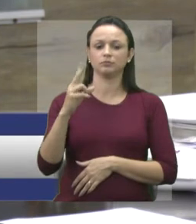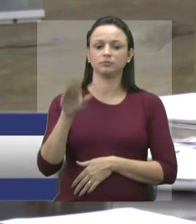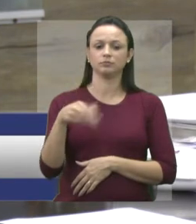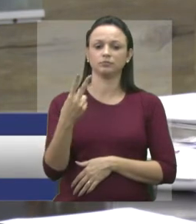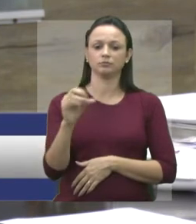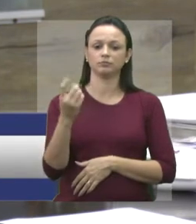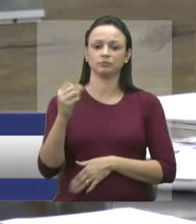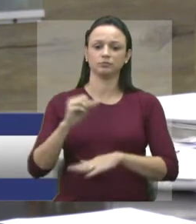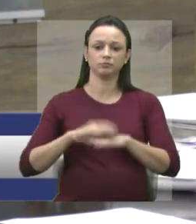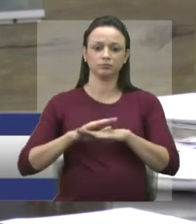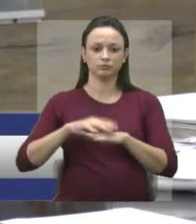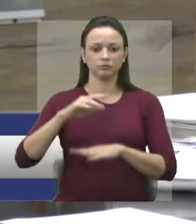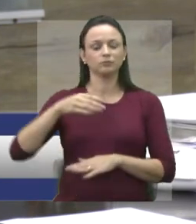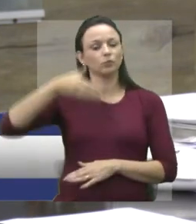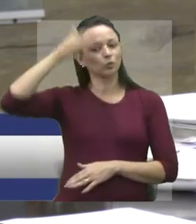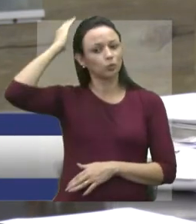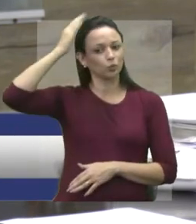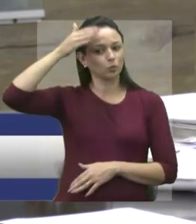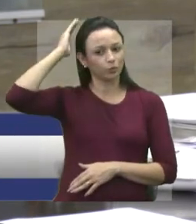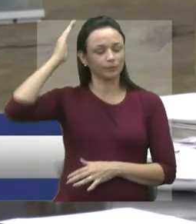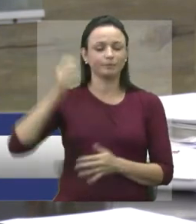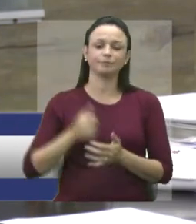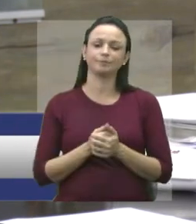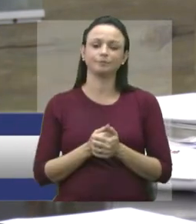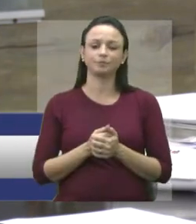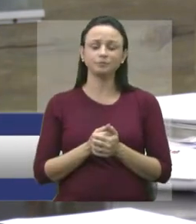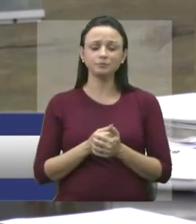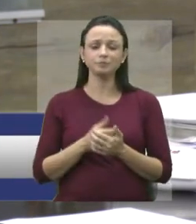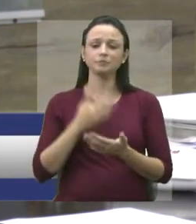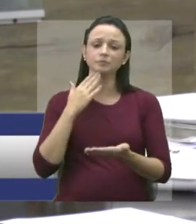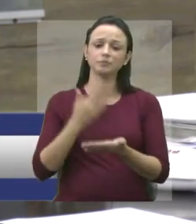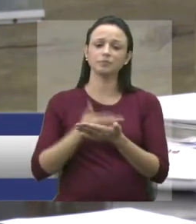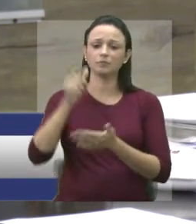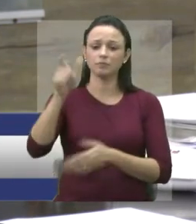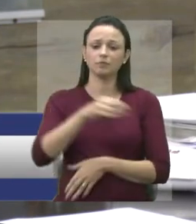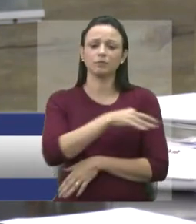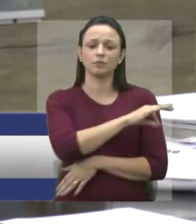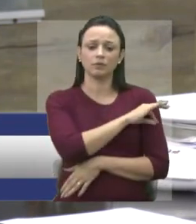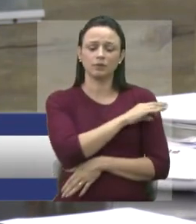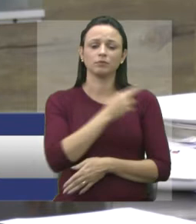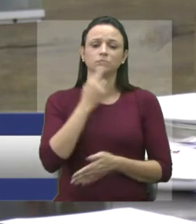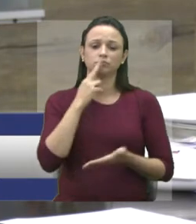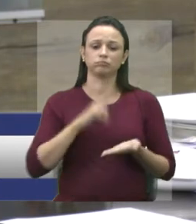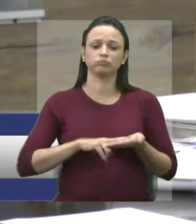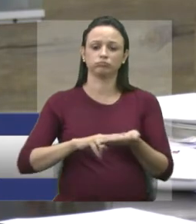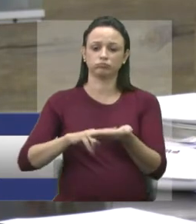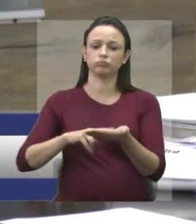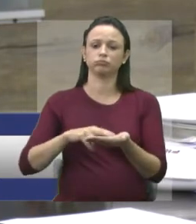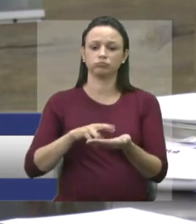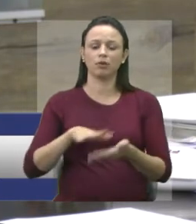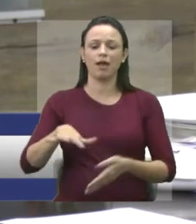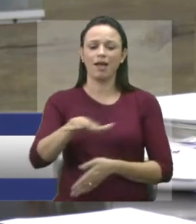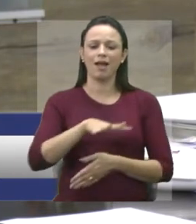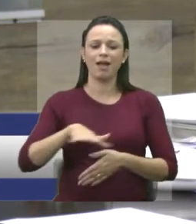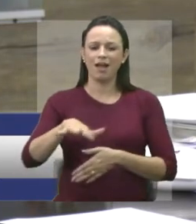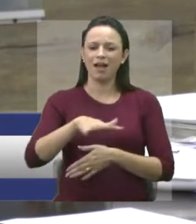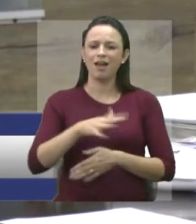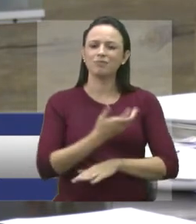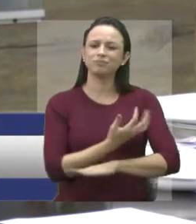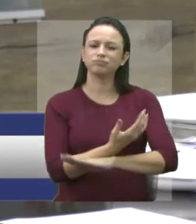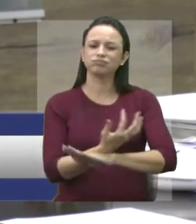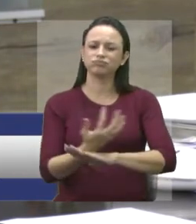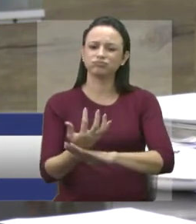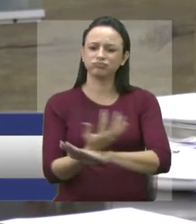637/2019, autoria vereador Tuco Bauabe. Requerendo ao senhor prefeito municipal que notifique o proprietário da área verde, localizado